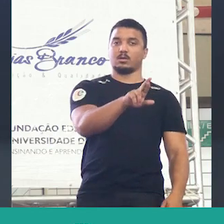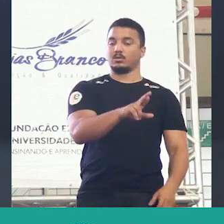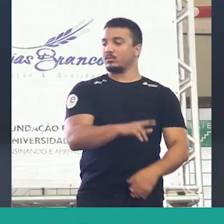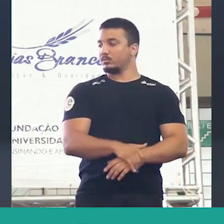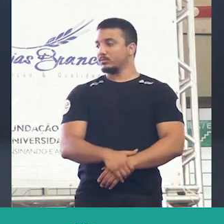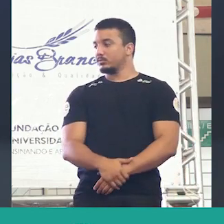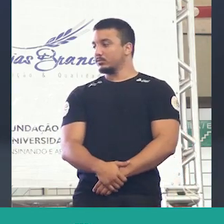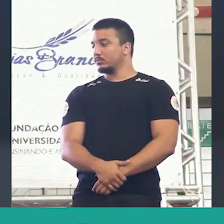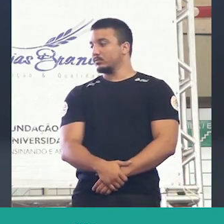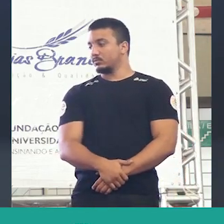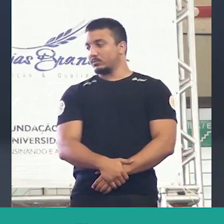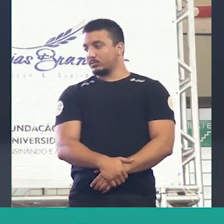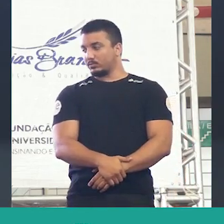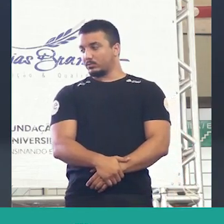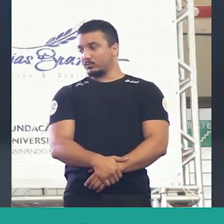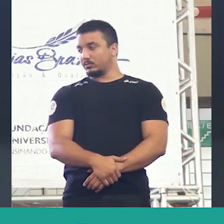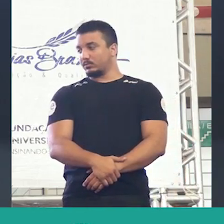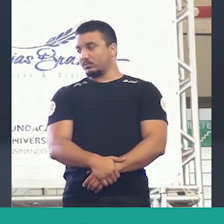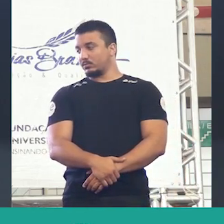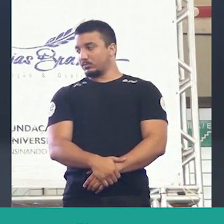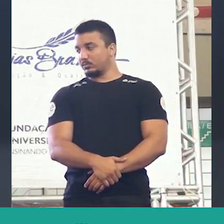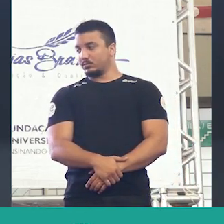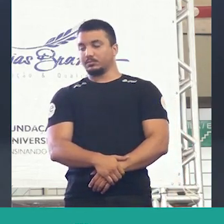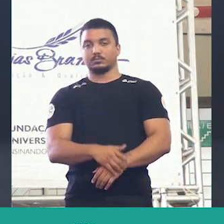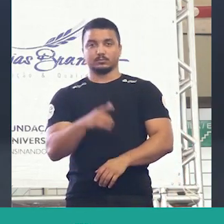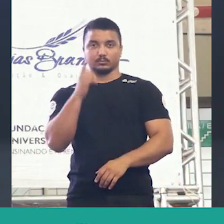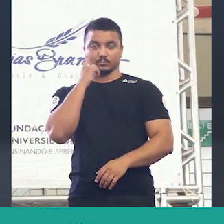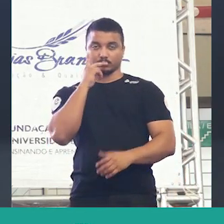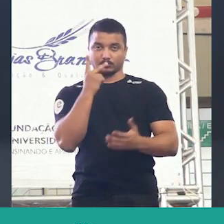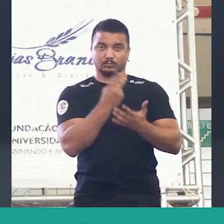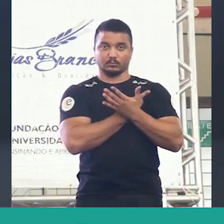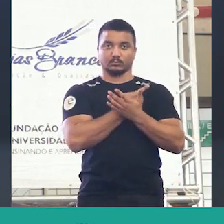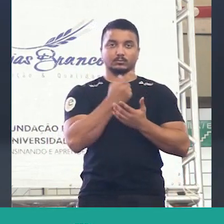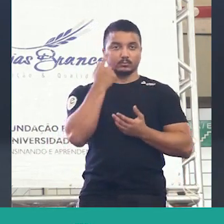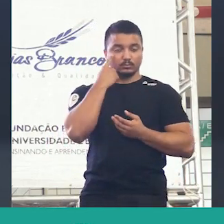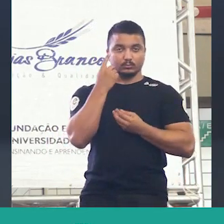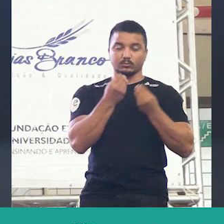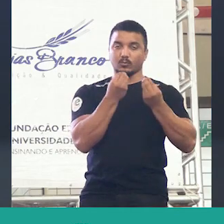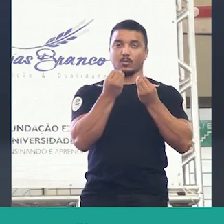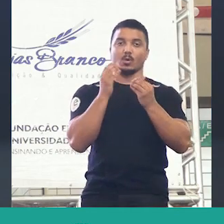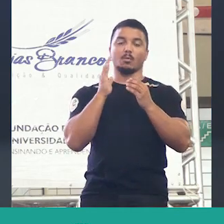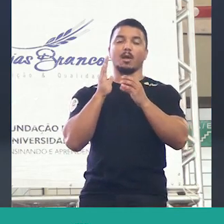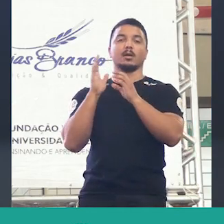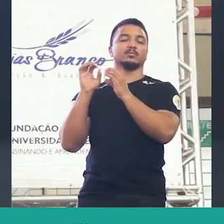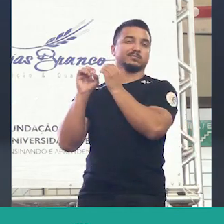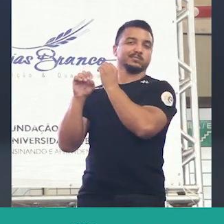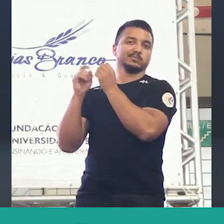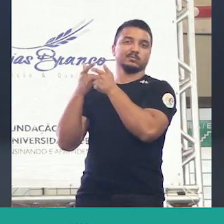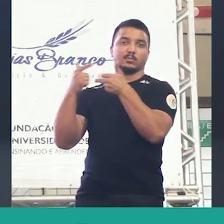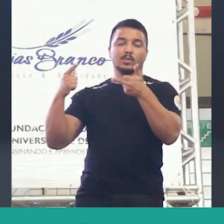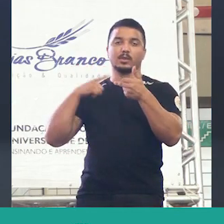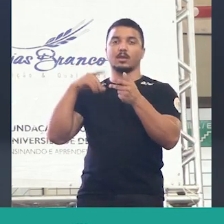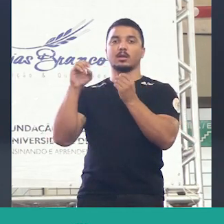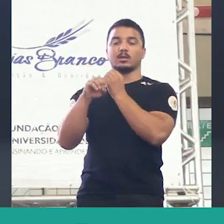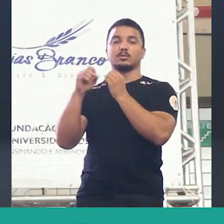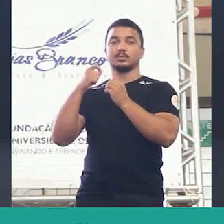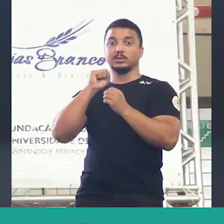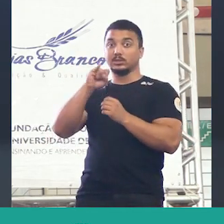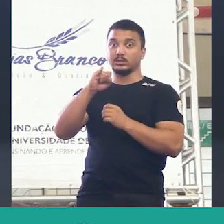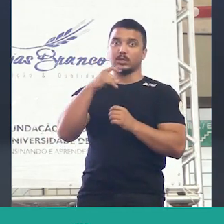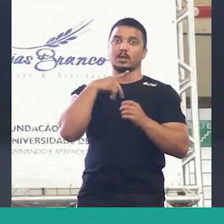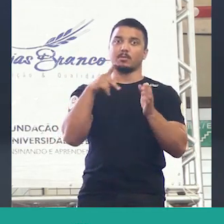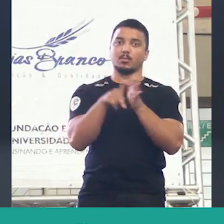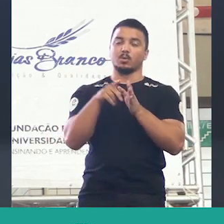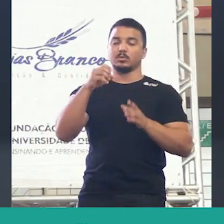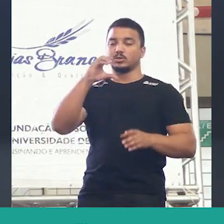isso, ó. Com a coincidência dos planos, haveria eclipse a cada lua cheia